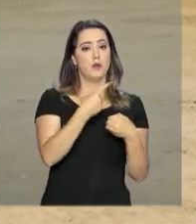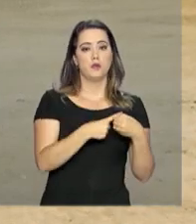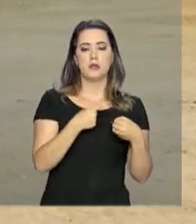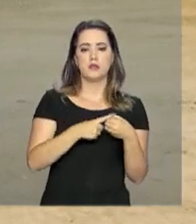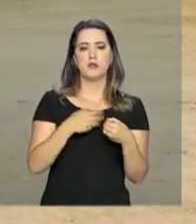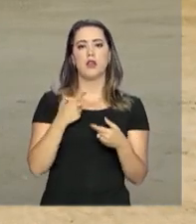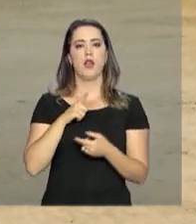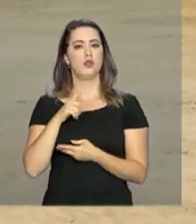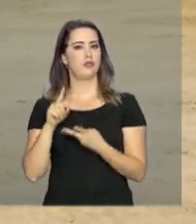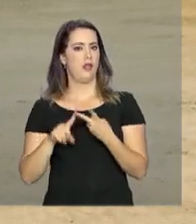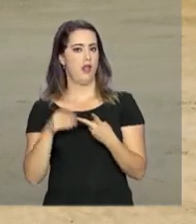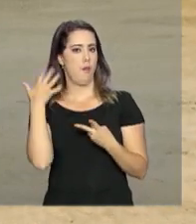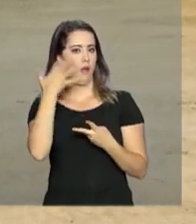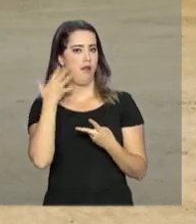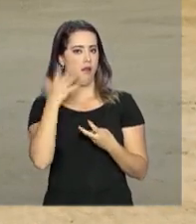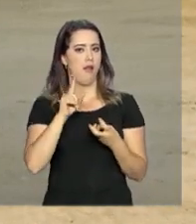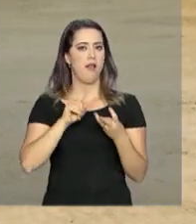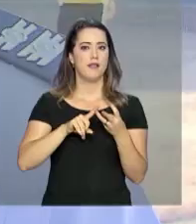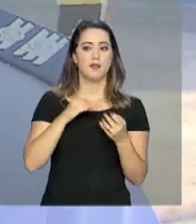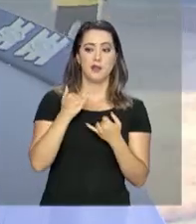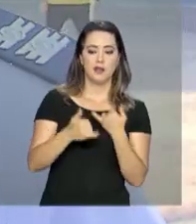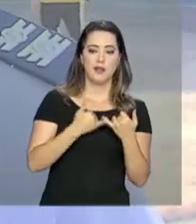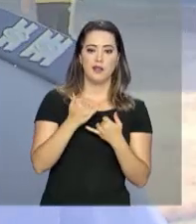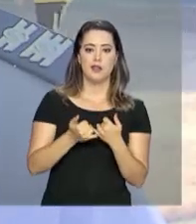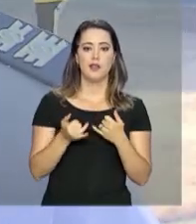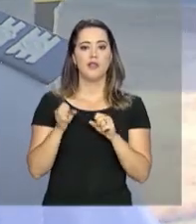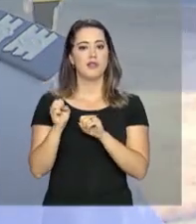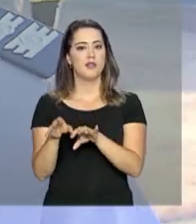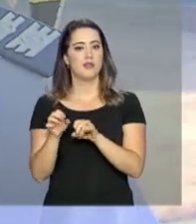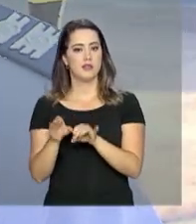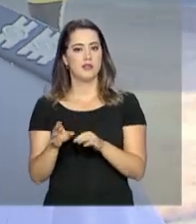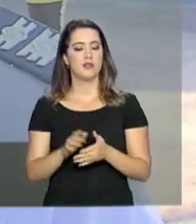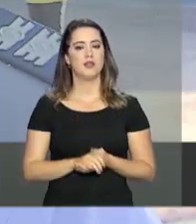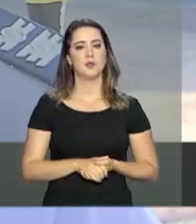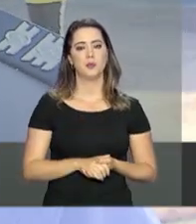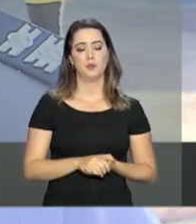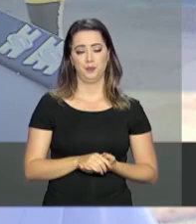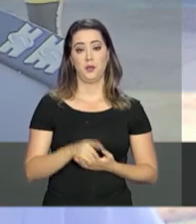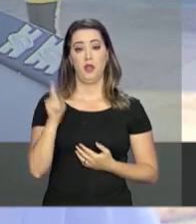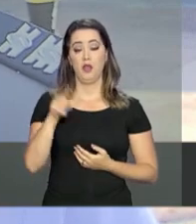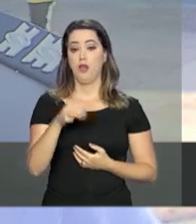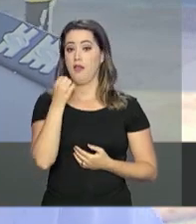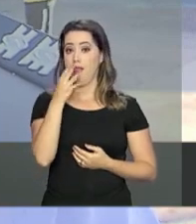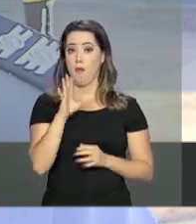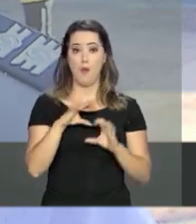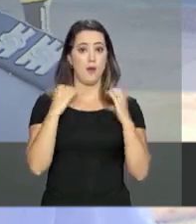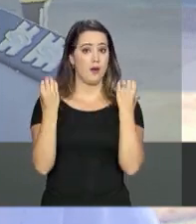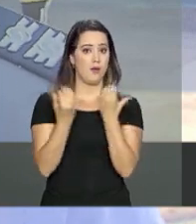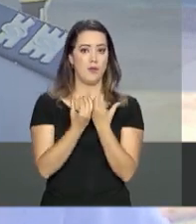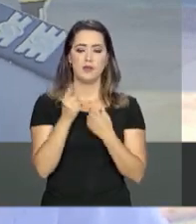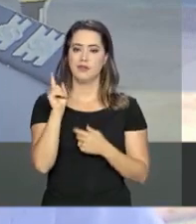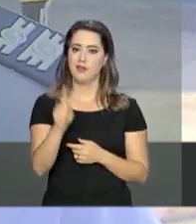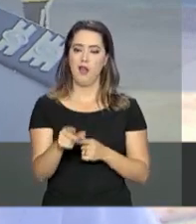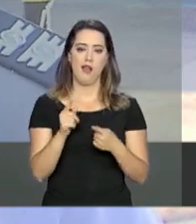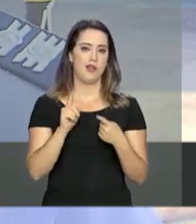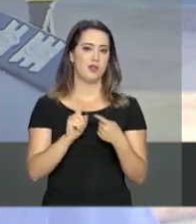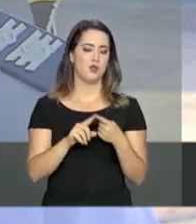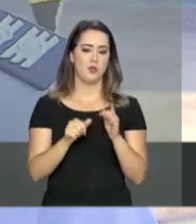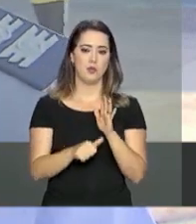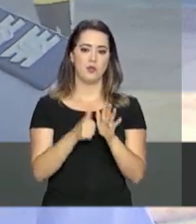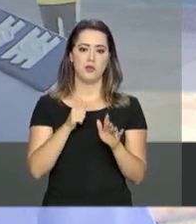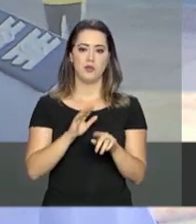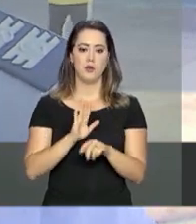oficinas com a comunidade local comunidade que ganho na primeira fase do projeto rondon com o serviço mas